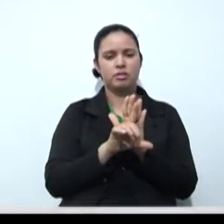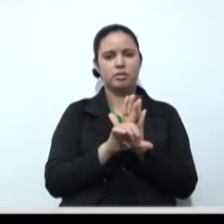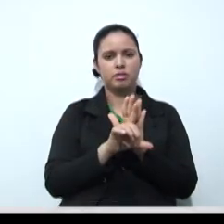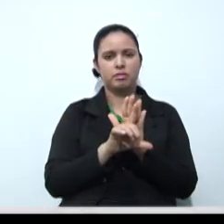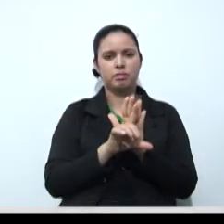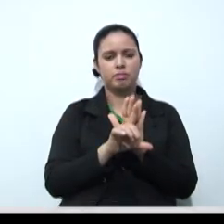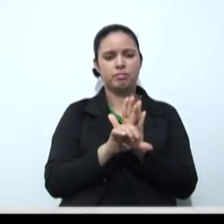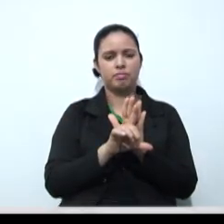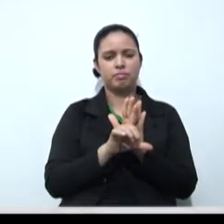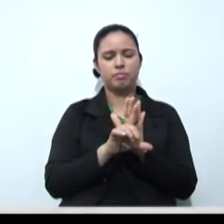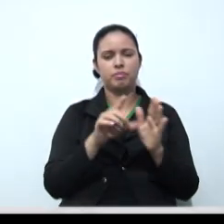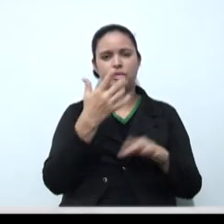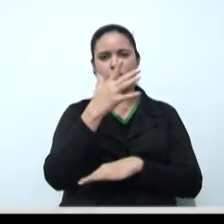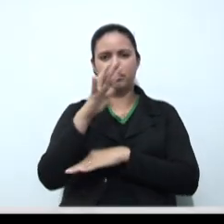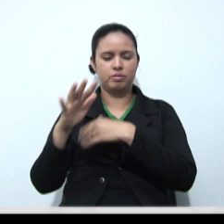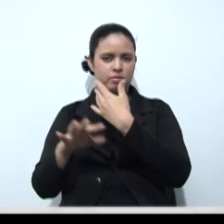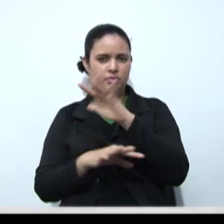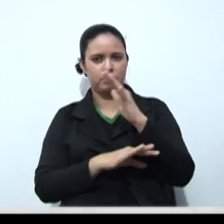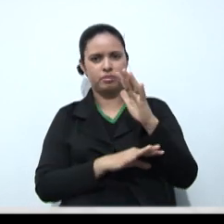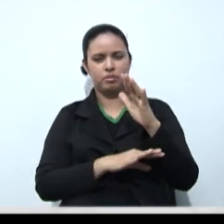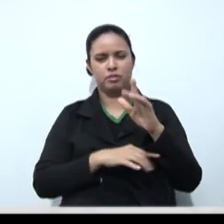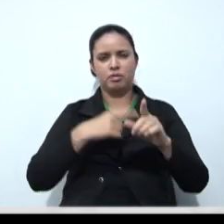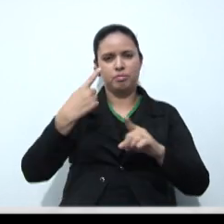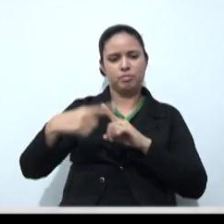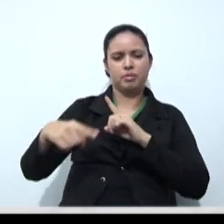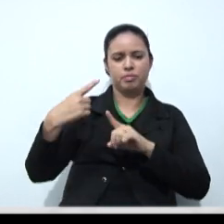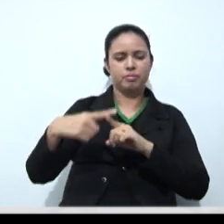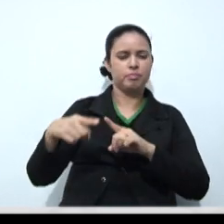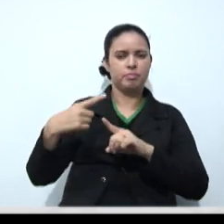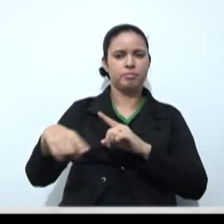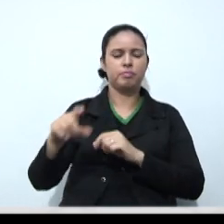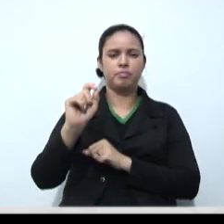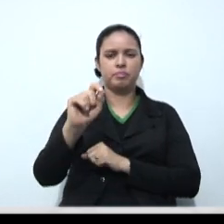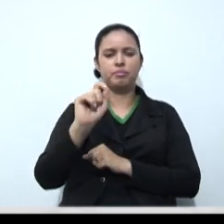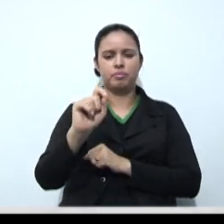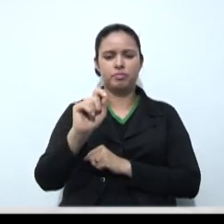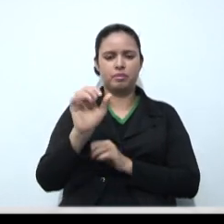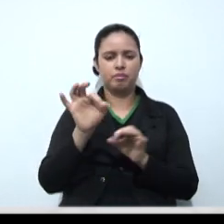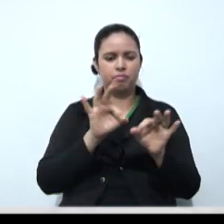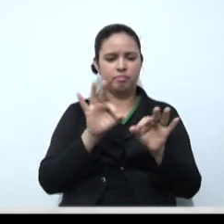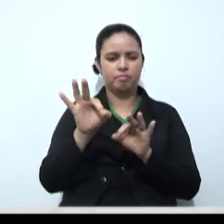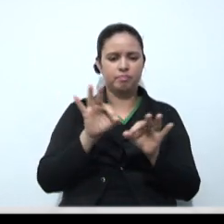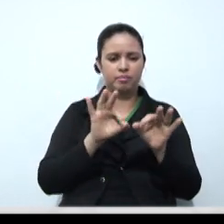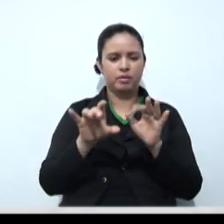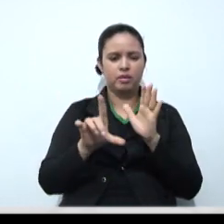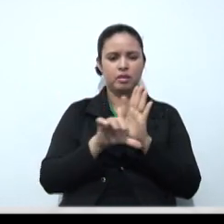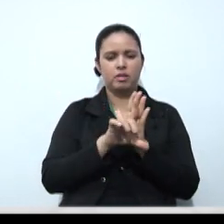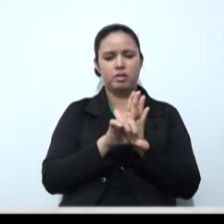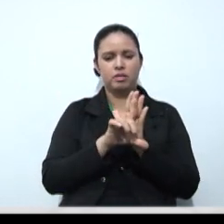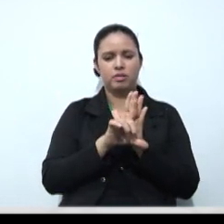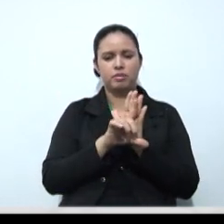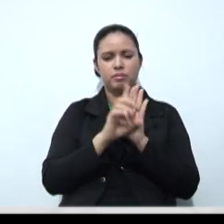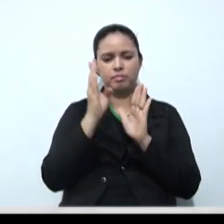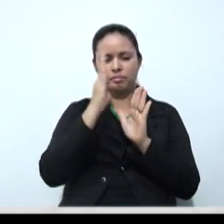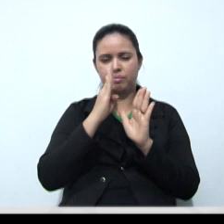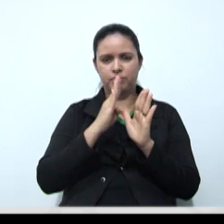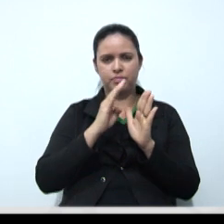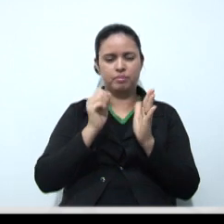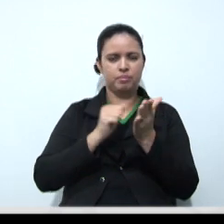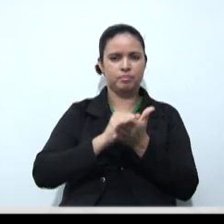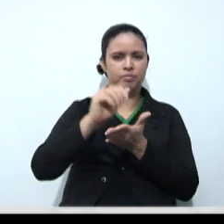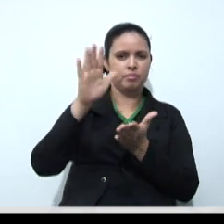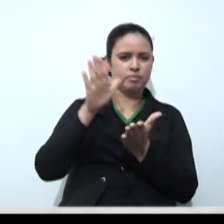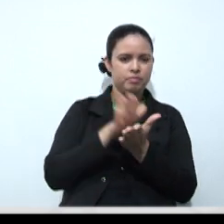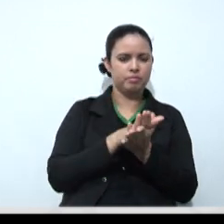Ambientais, tá bom? Ela reordena a legislação ambiental brasileira no que se refere às infrações e punições.